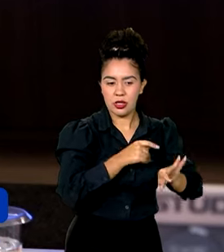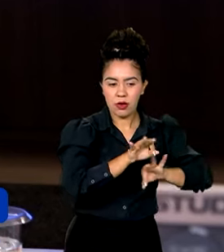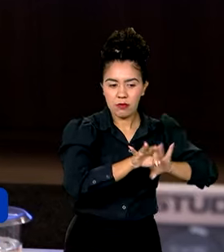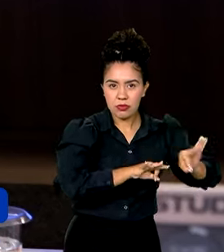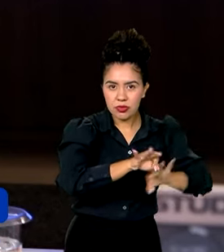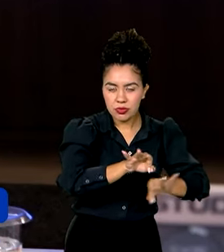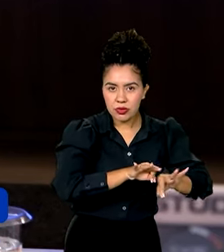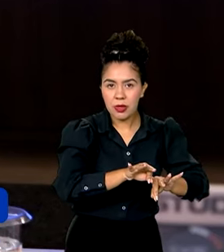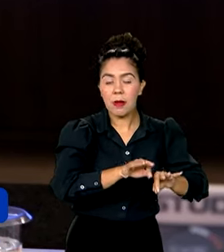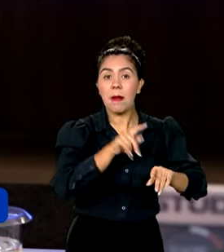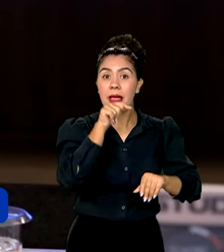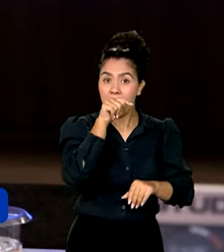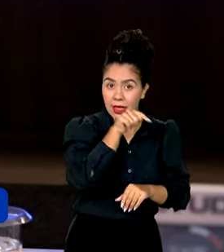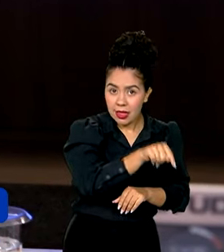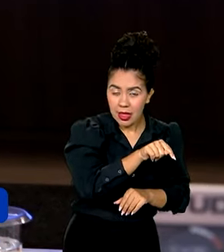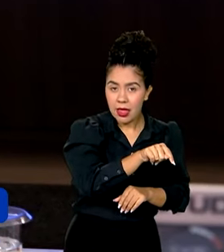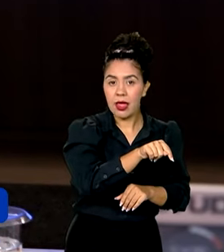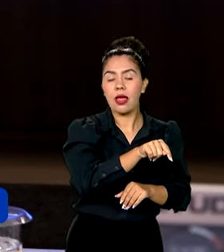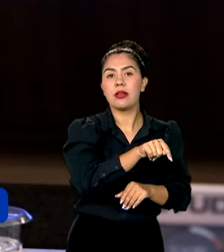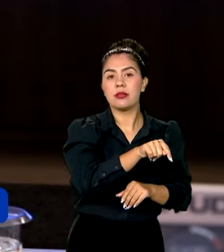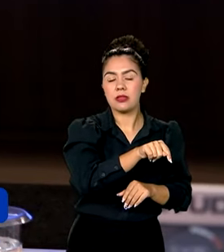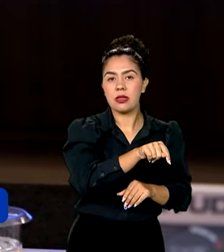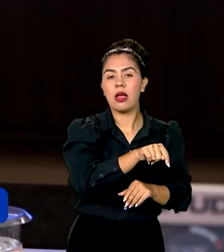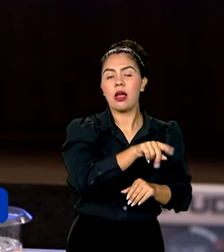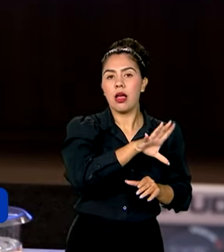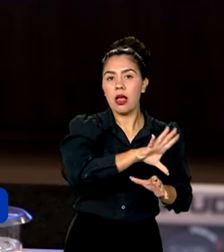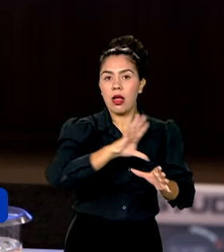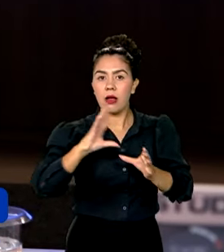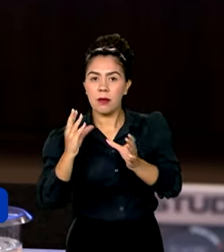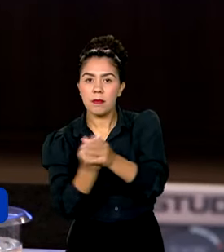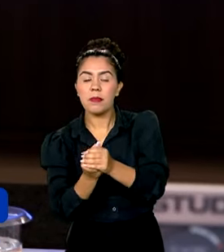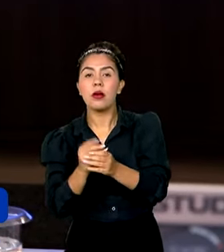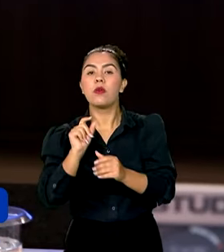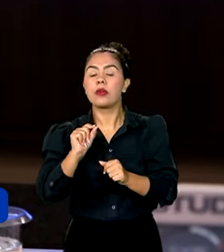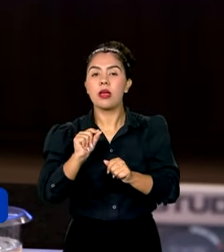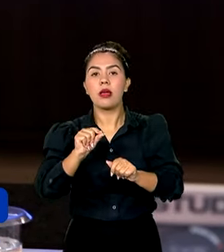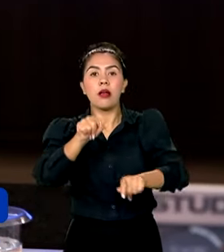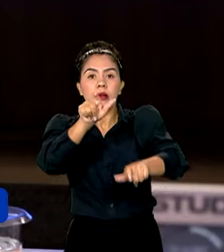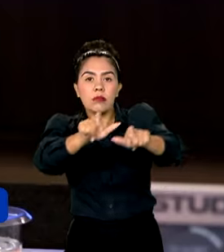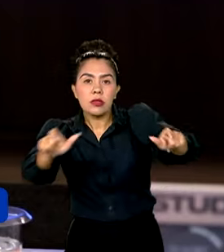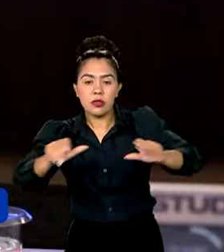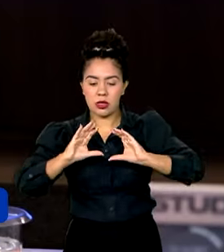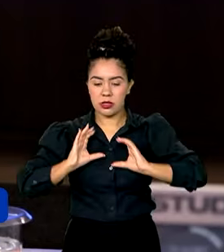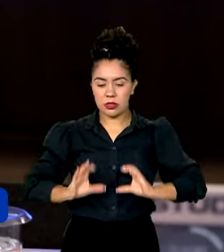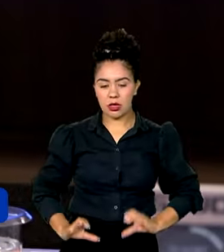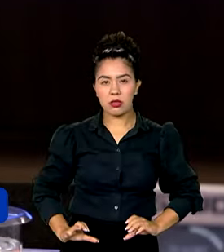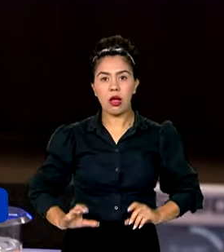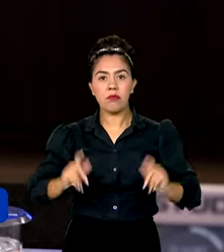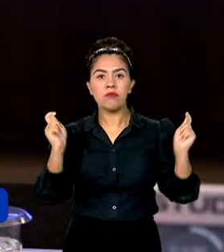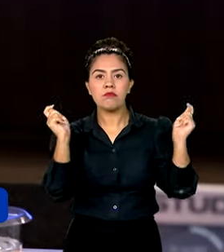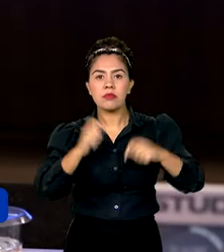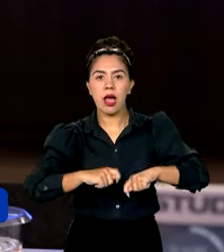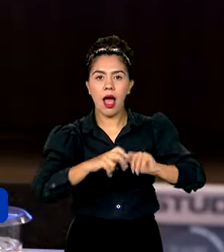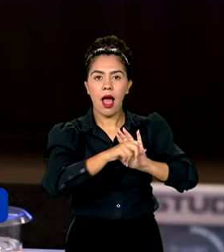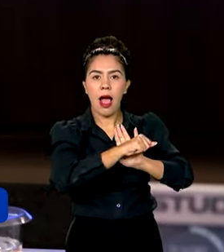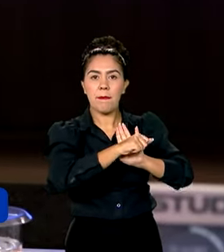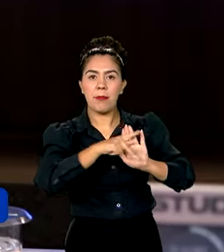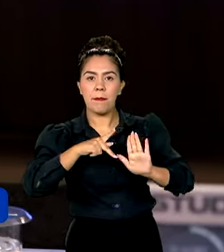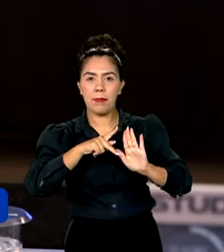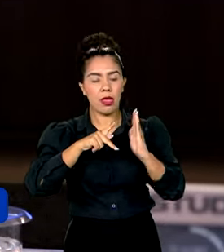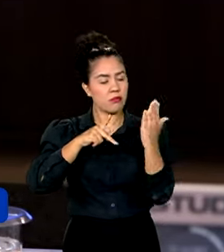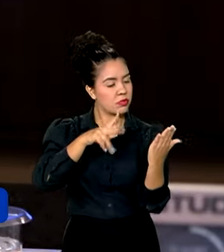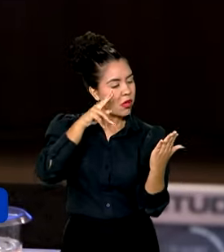mas ele faz parte né o meu suj digital é para que a cidadã cidadã possa ter esse aplicativo e tá